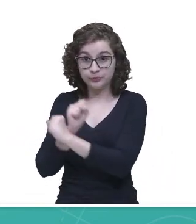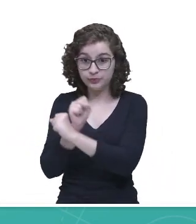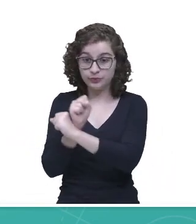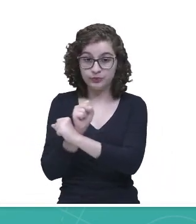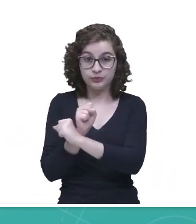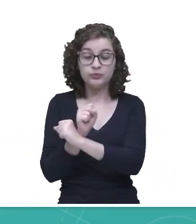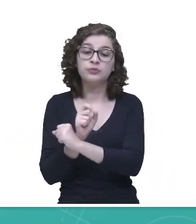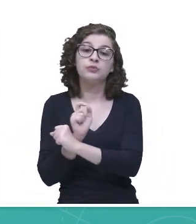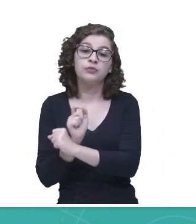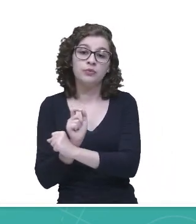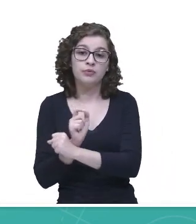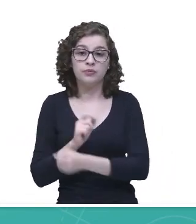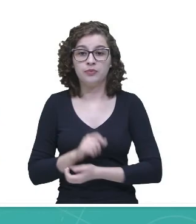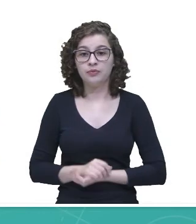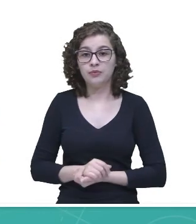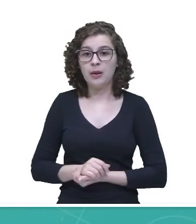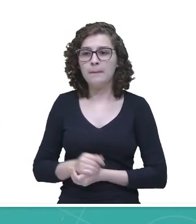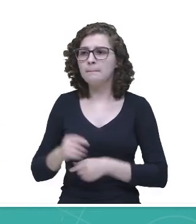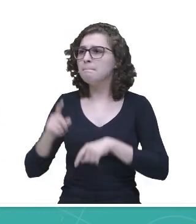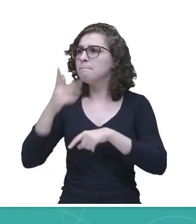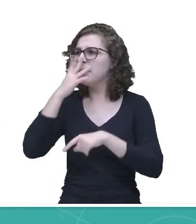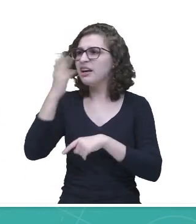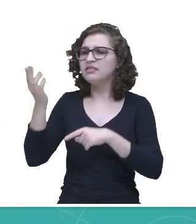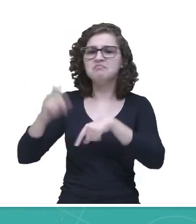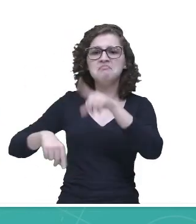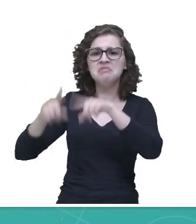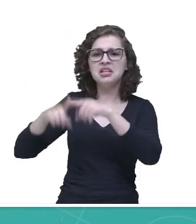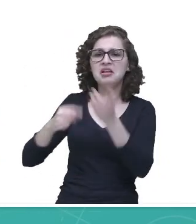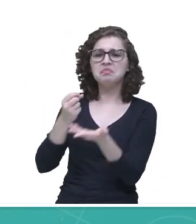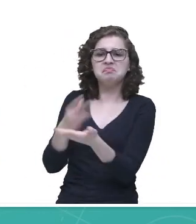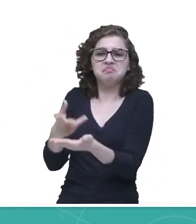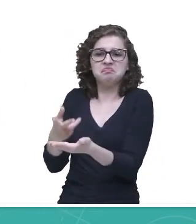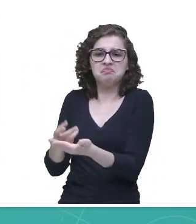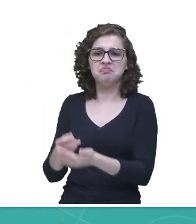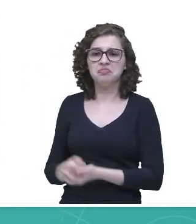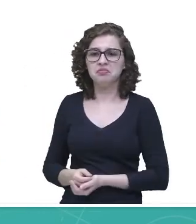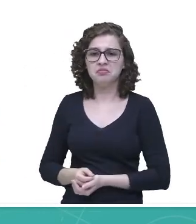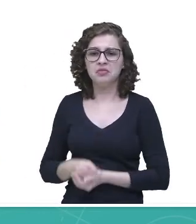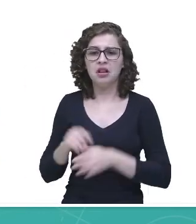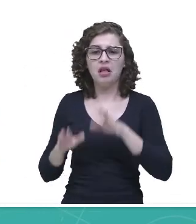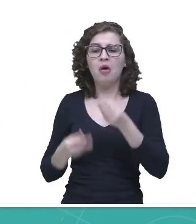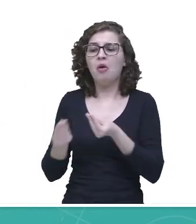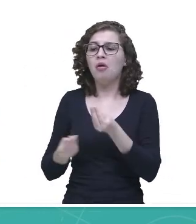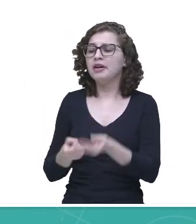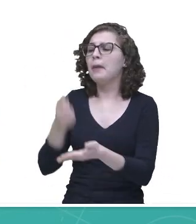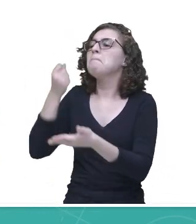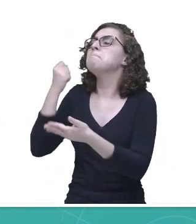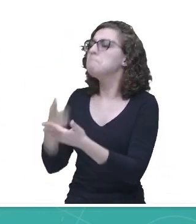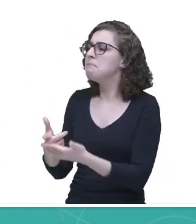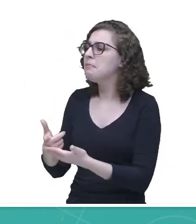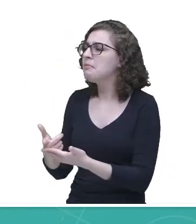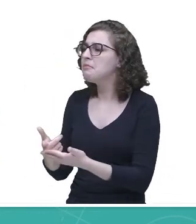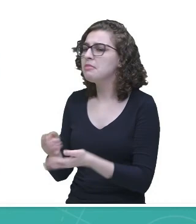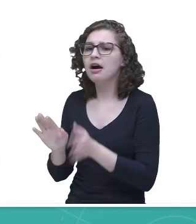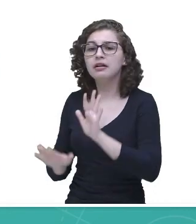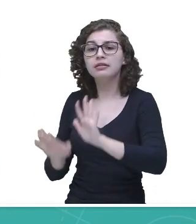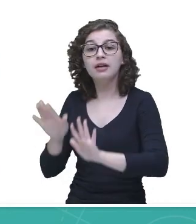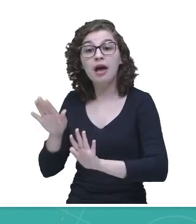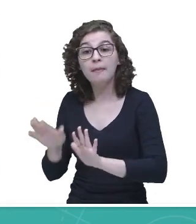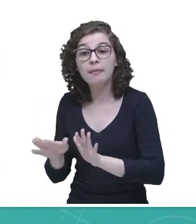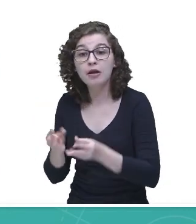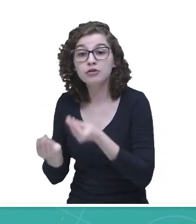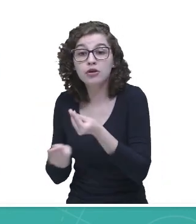é tratado como uma mercadoria. Ele vem e vai de acordo com a demanda que ele é